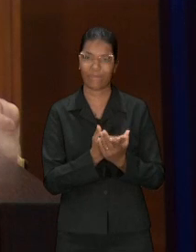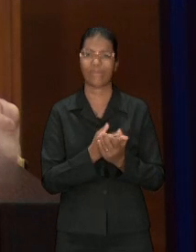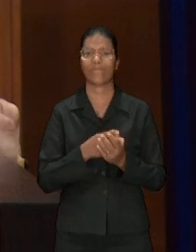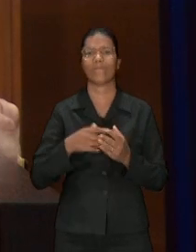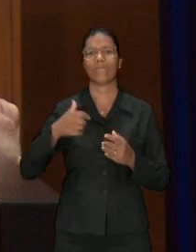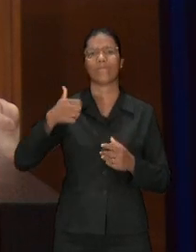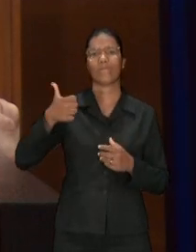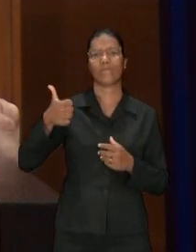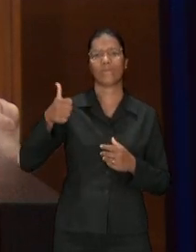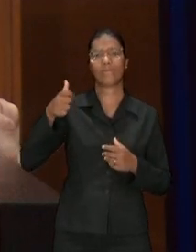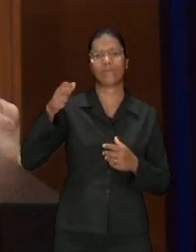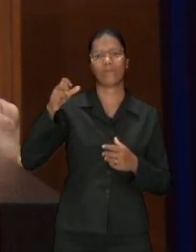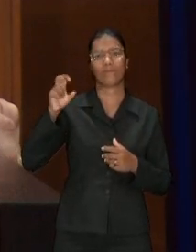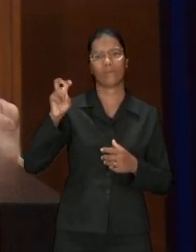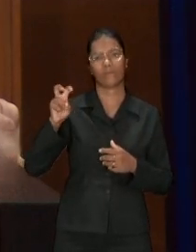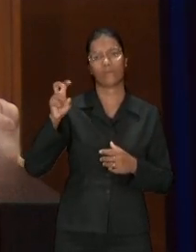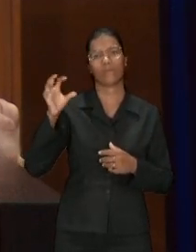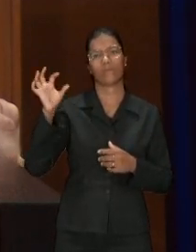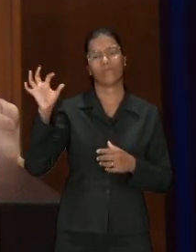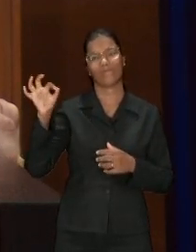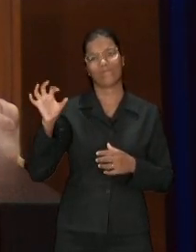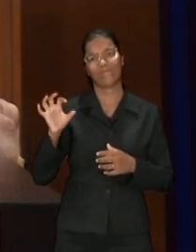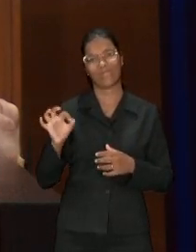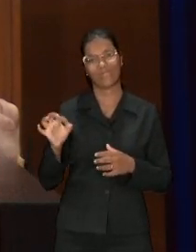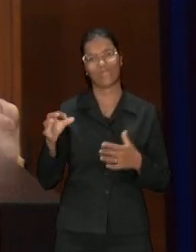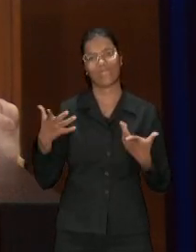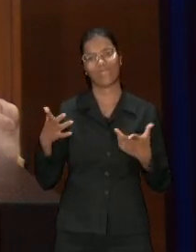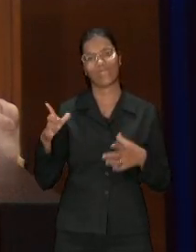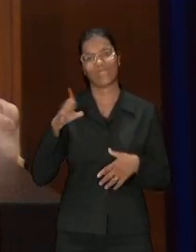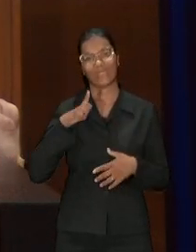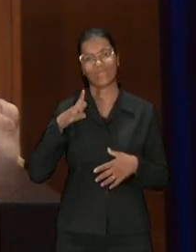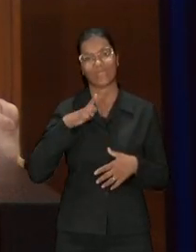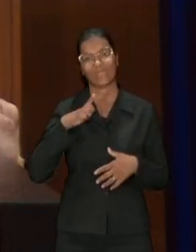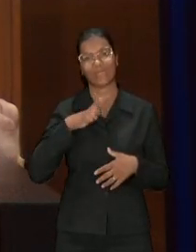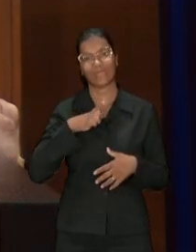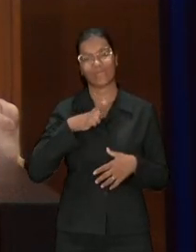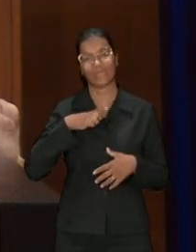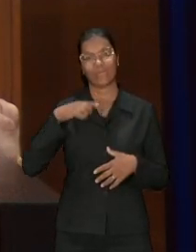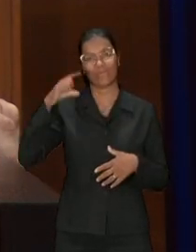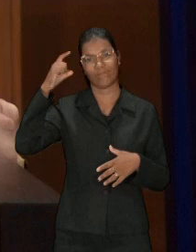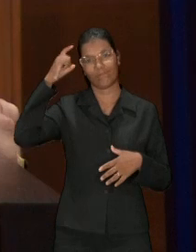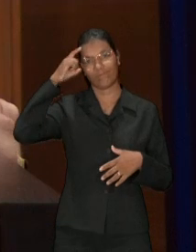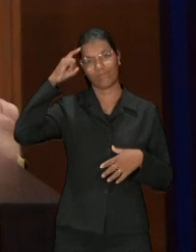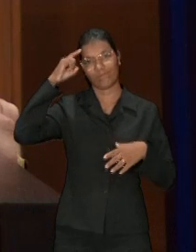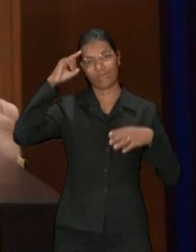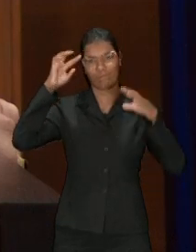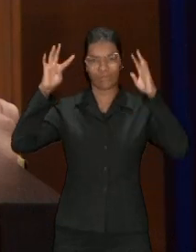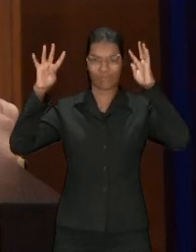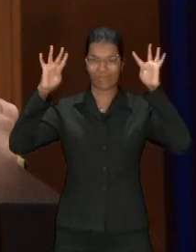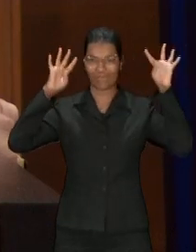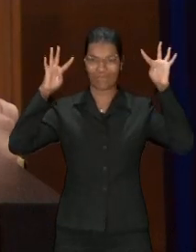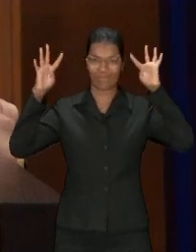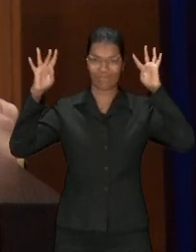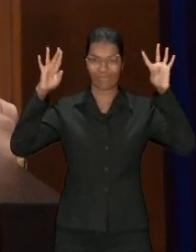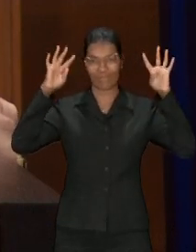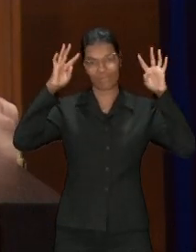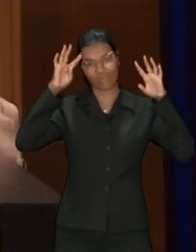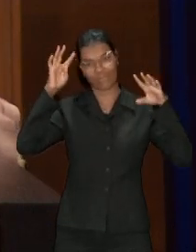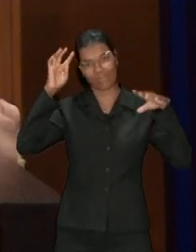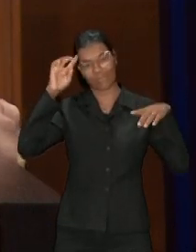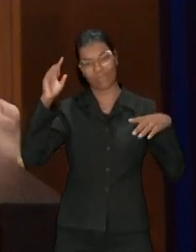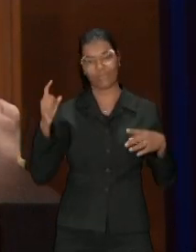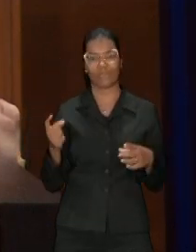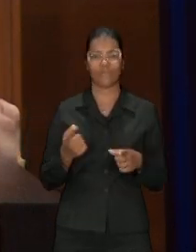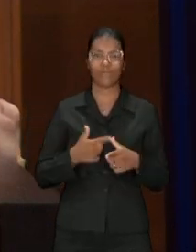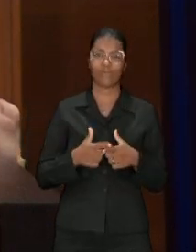vivos serão portadores de algum tipo de espectro. Inclusive, eu fui presenteado, aprendi muito a partir do nascimento do meu caçulinha, Felipe,